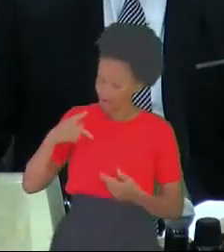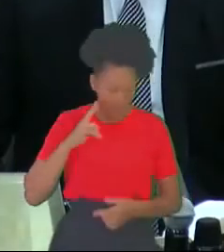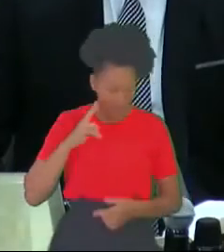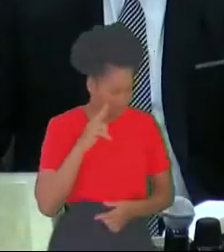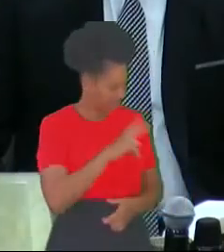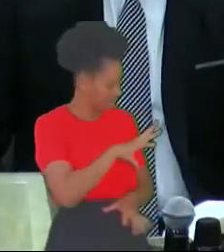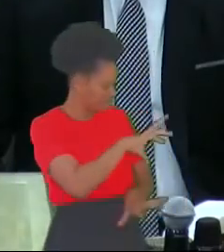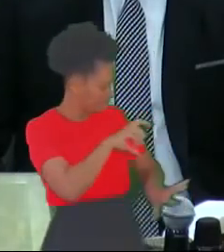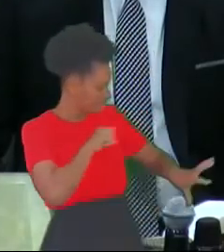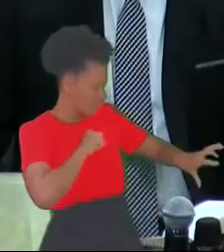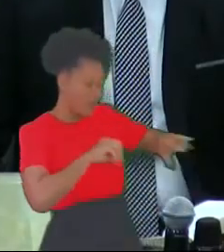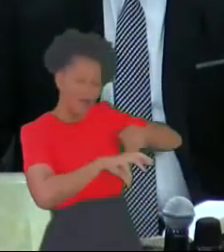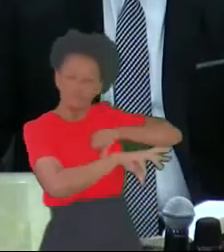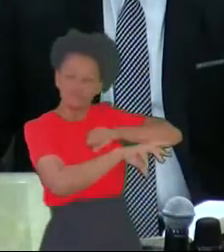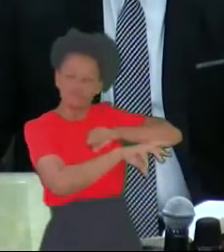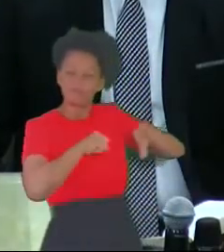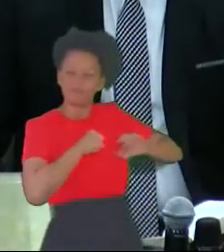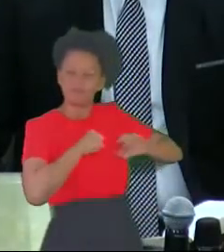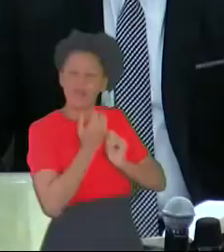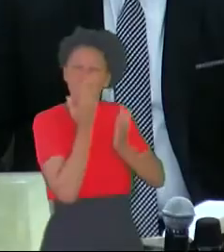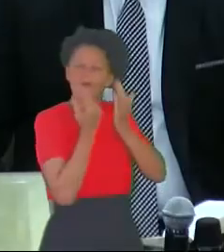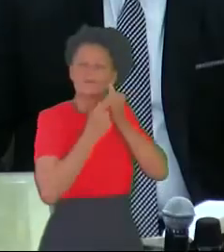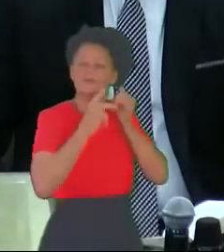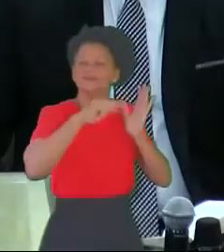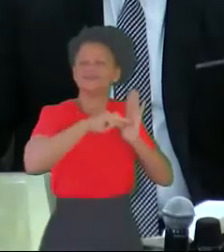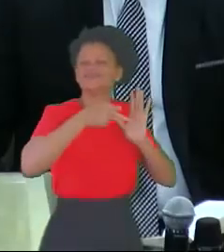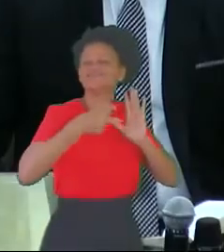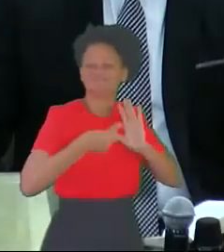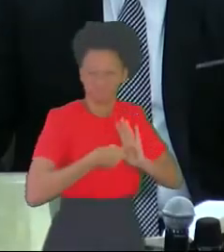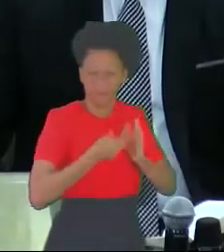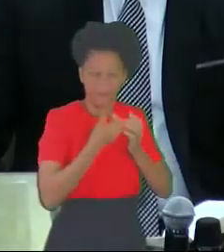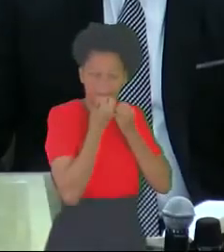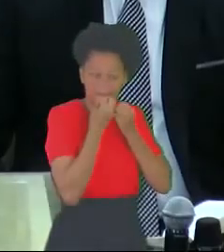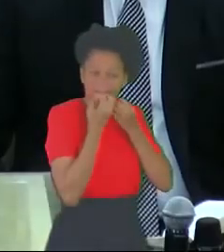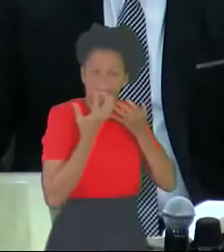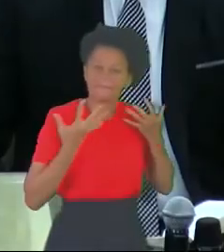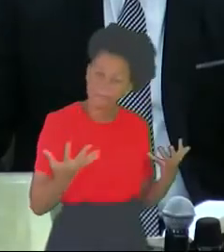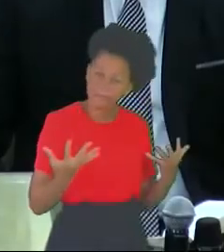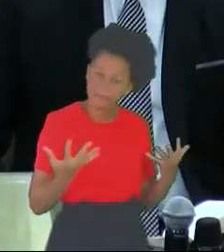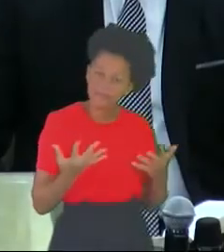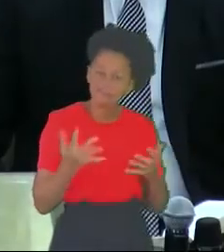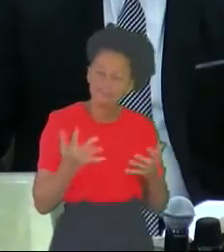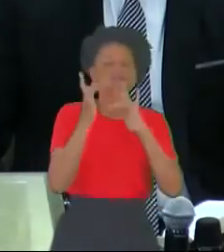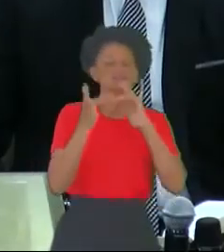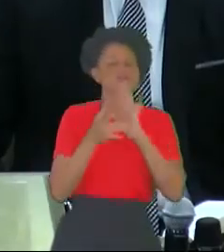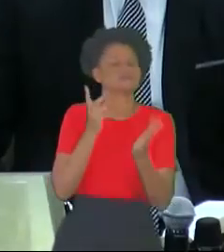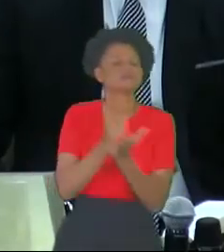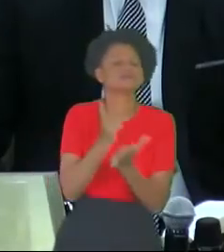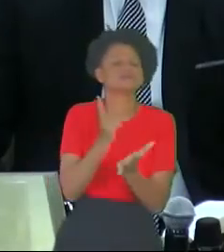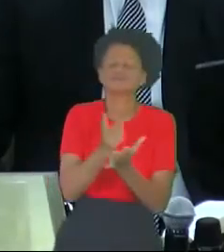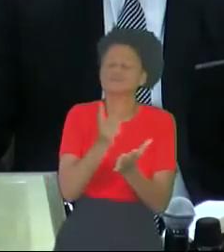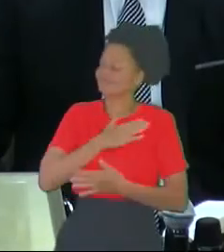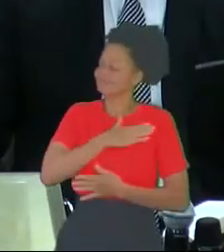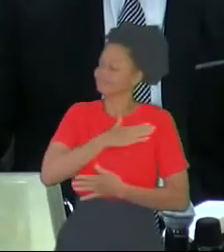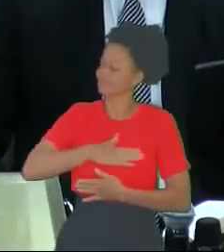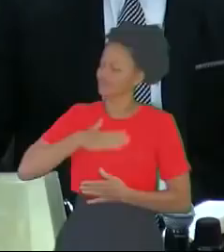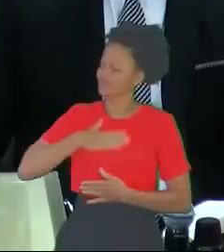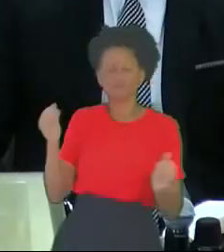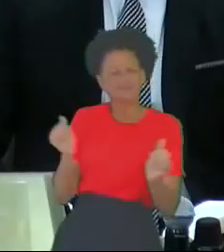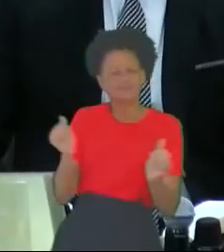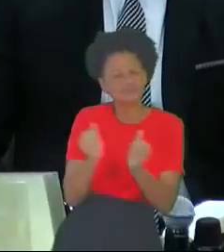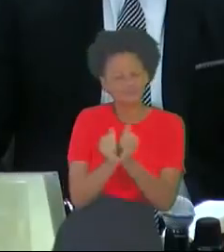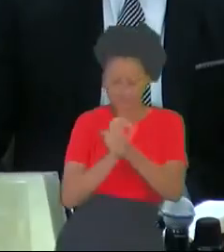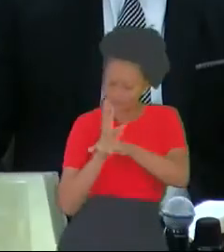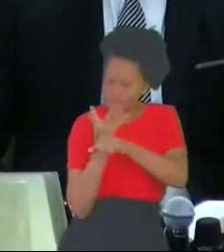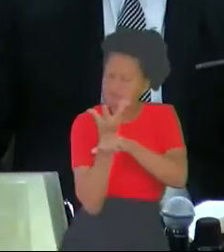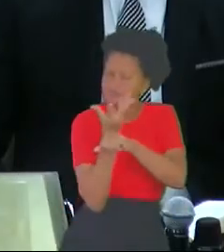alimentar dos meus e dos seus frutos bons. Jesus sempre tem prazer de comer com a igreja. Ele sempre tem prazer